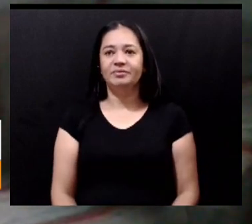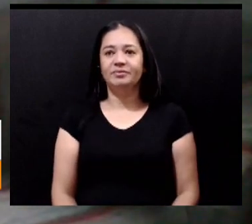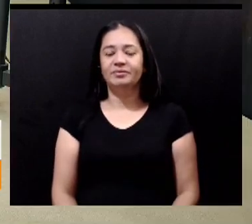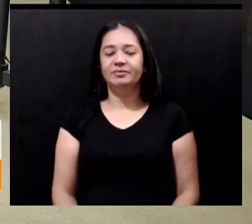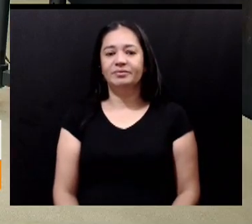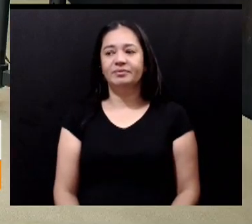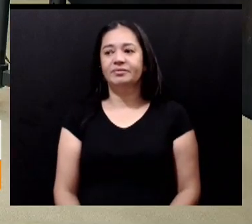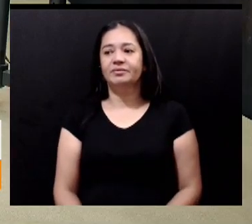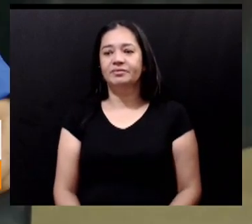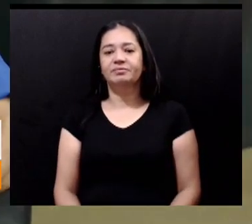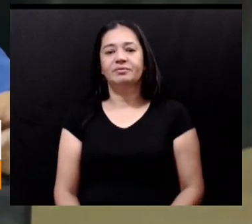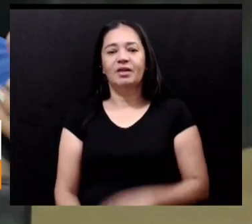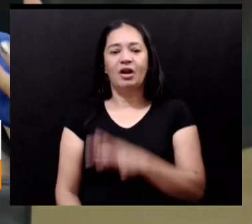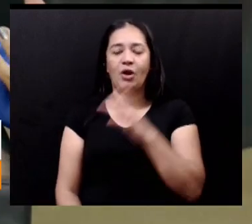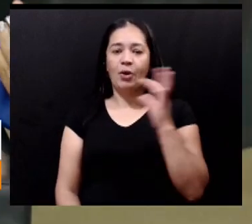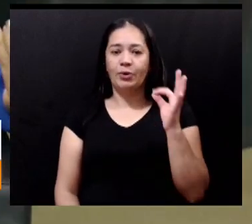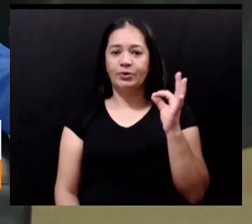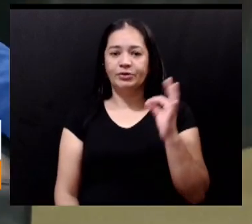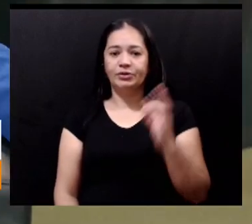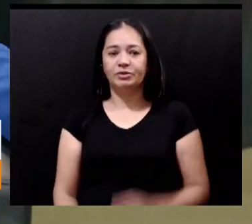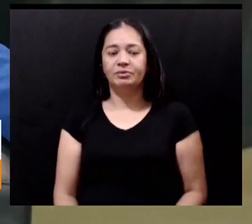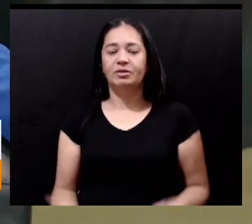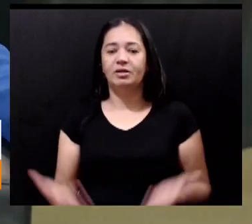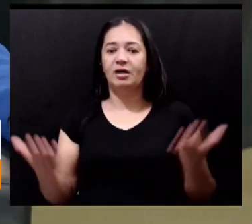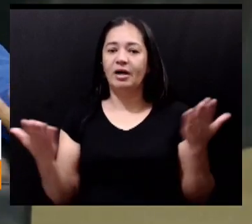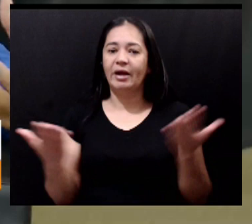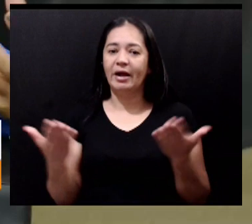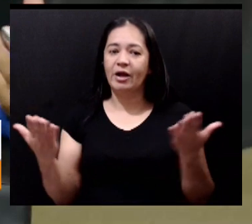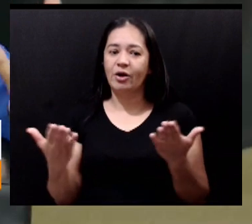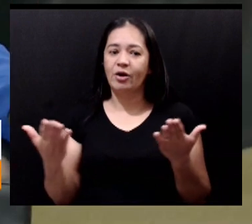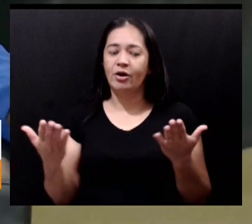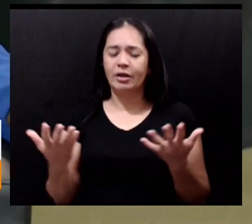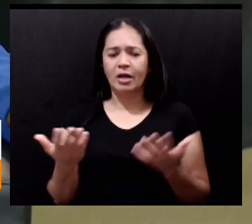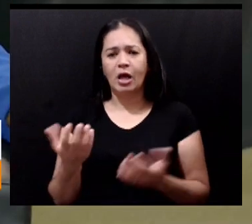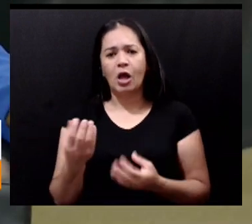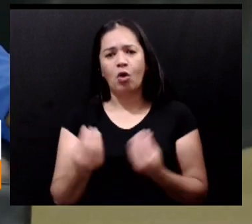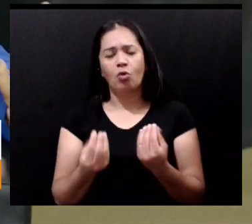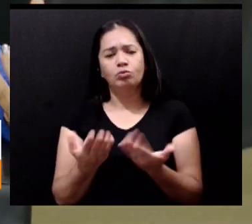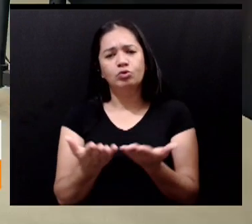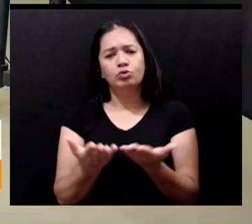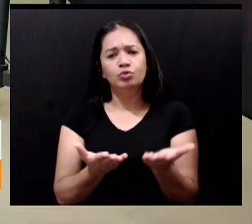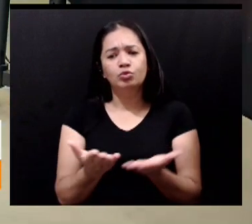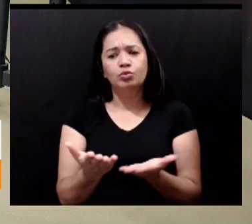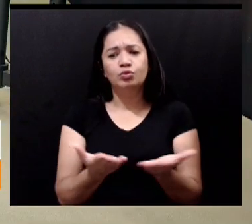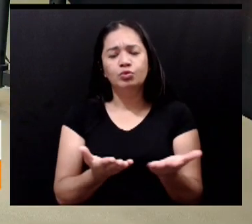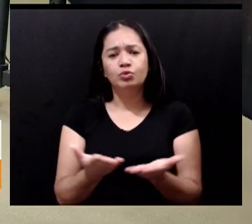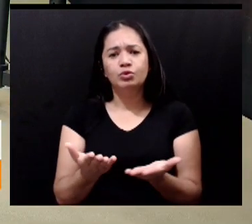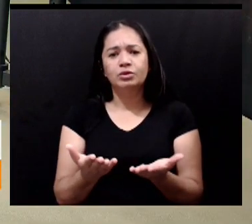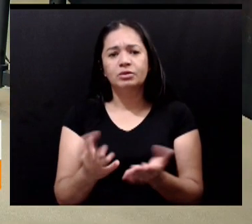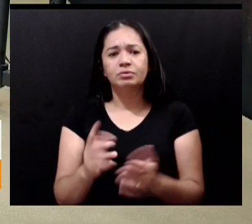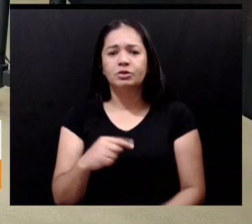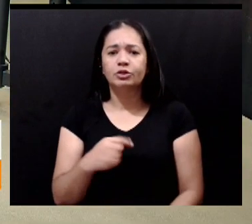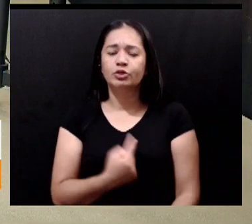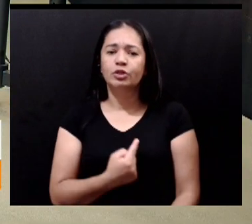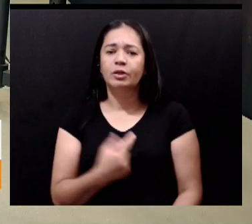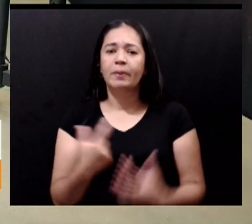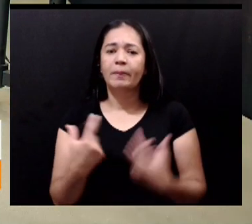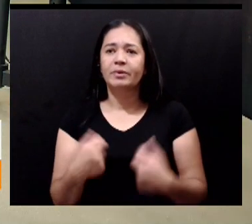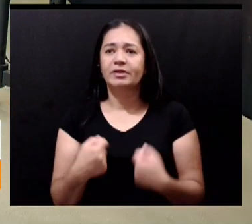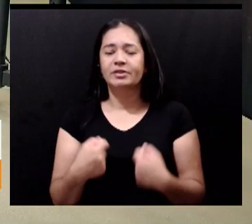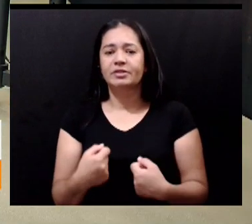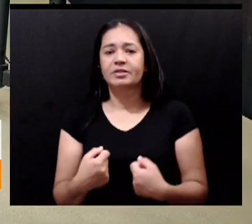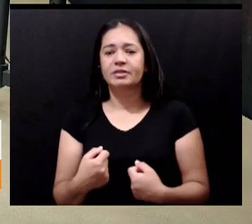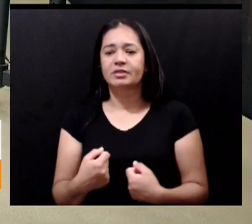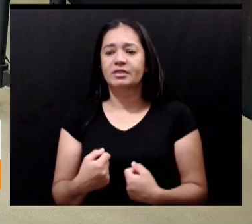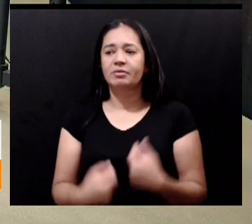Muito bem. Agora, sobre o tratamento, né? Qual que é o tratamento, Marília, que nós devemos ter